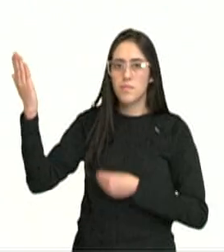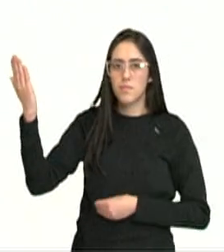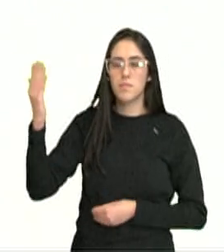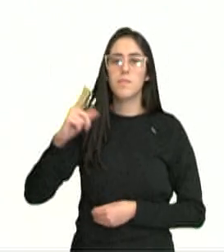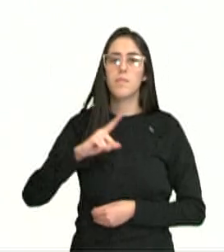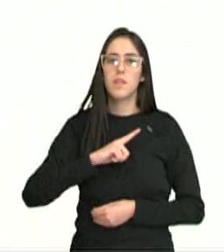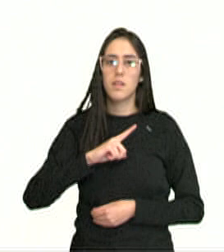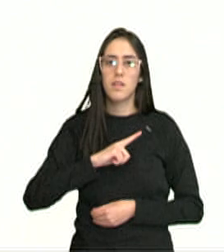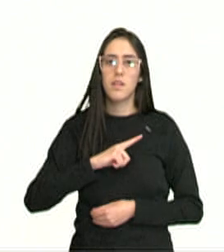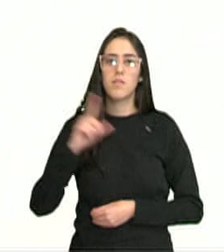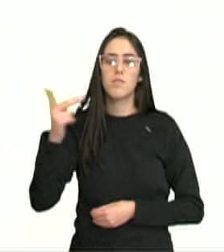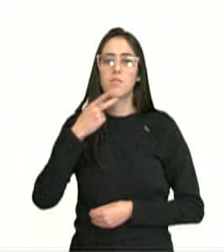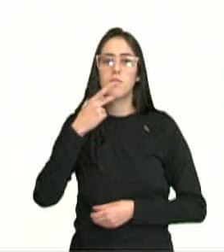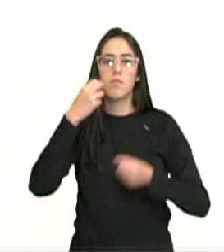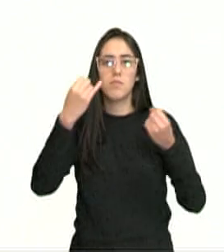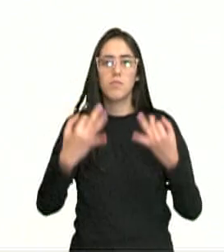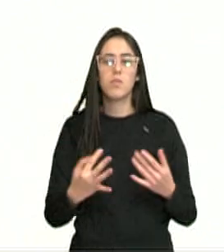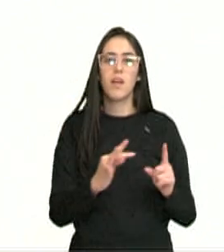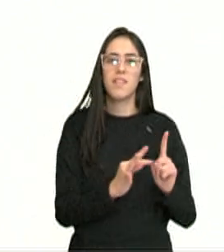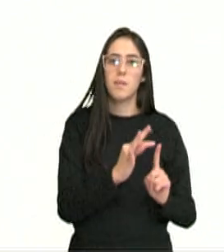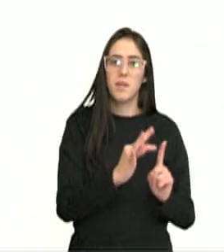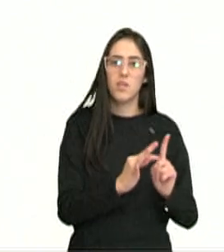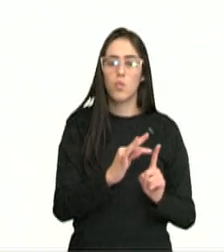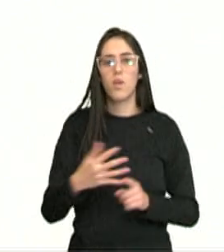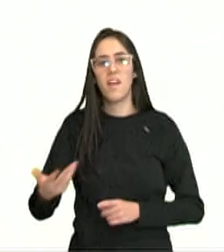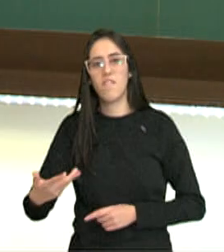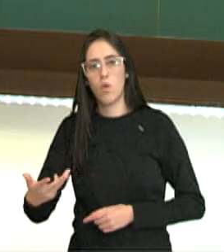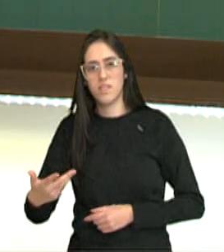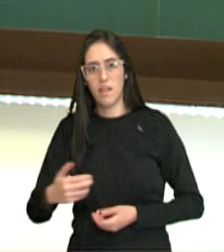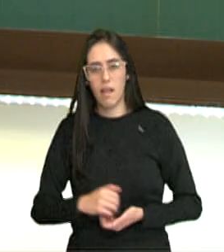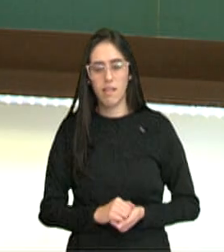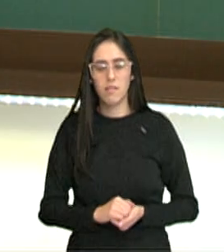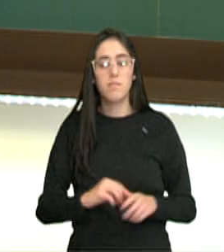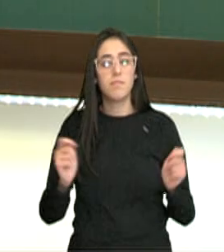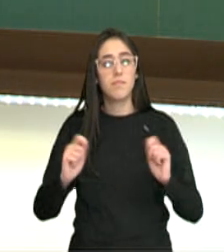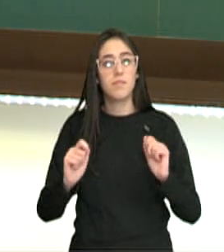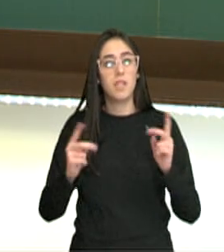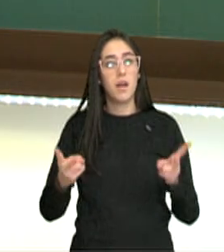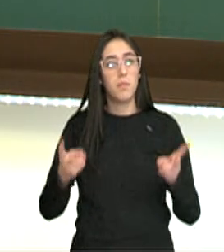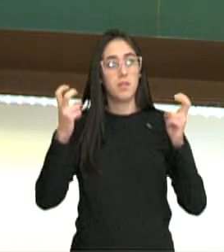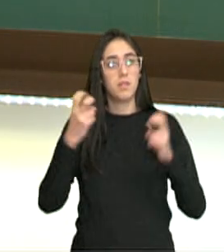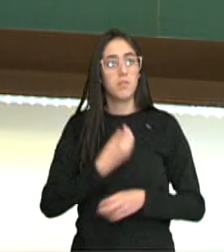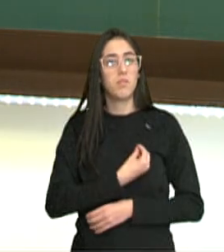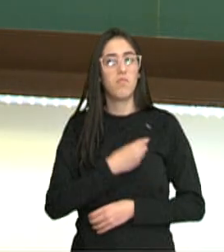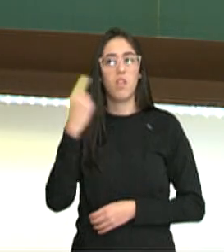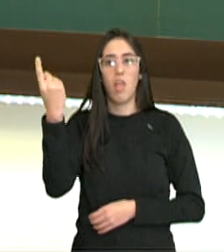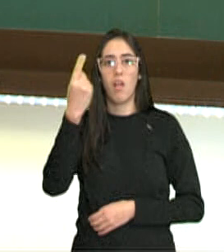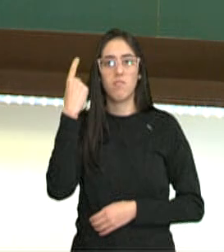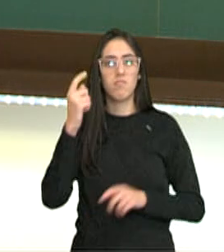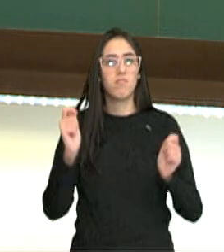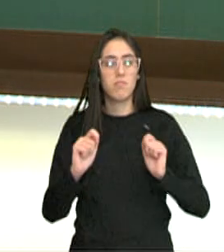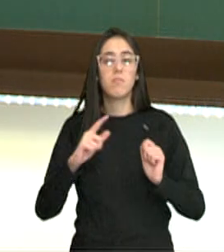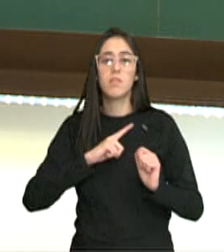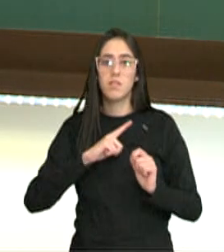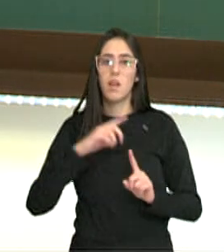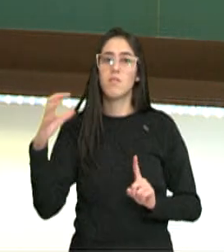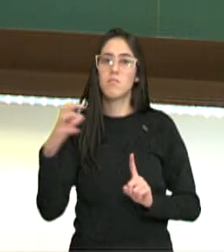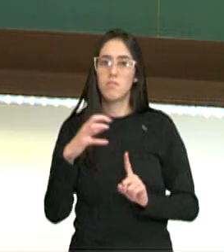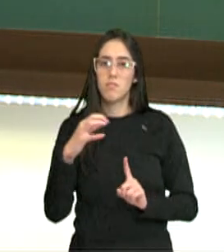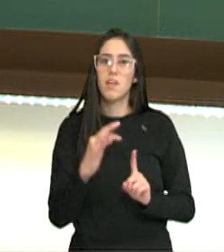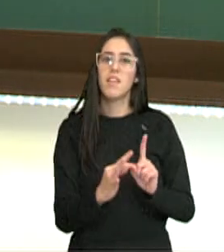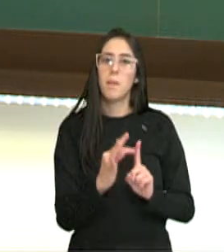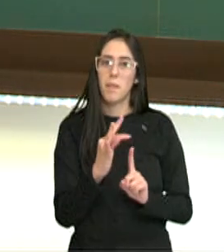sobre a dependência entre a temperatura e a velocidade. E a gente consegue perceber no nosso dia a dia como é a influência da temperatura